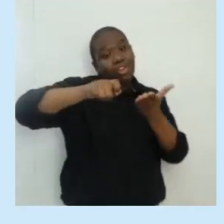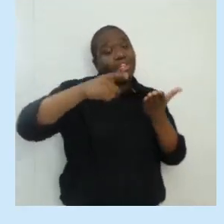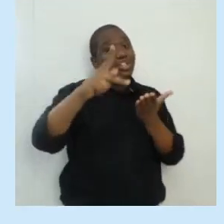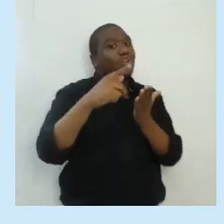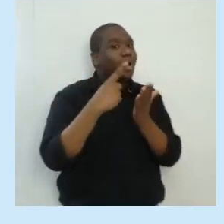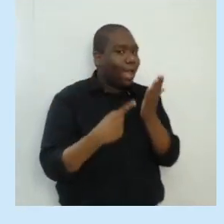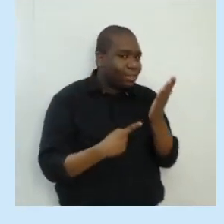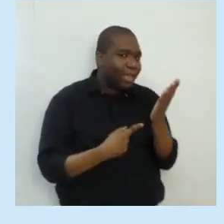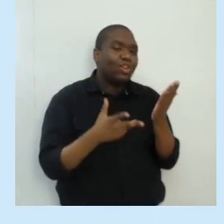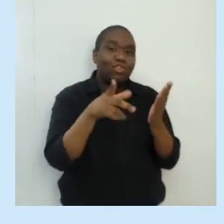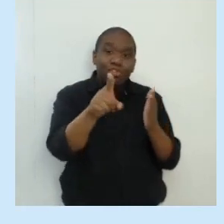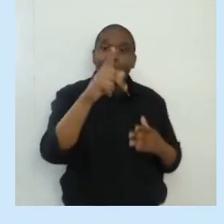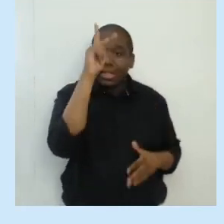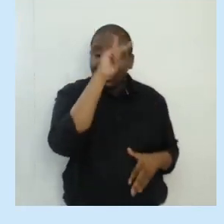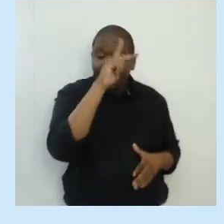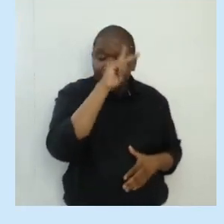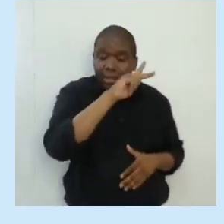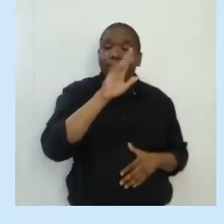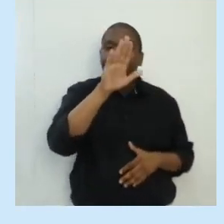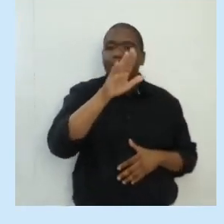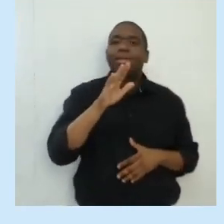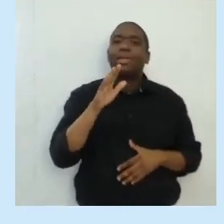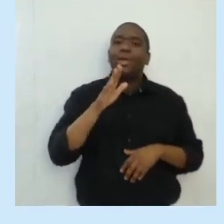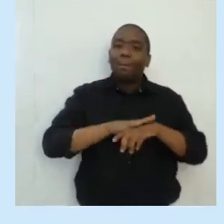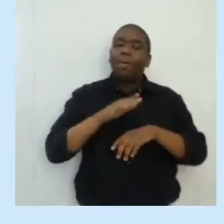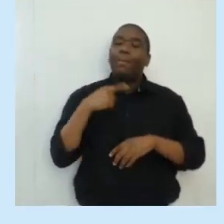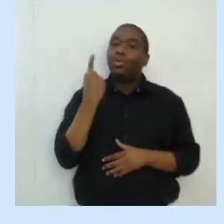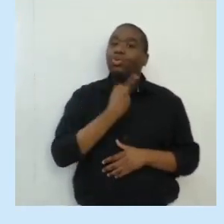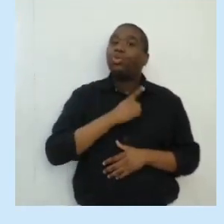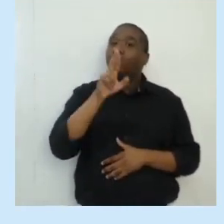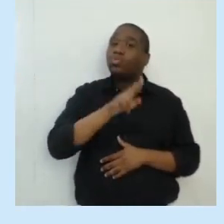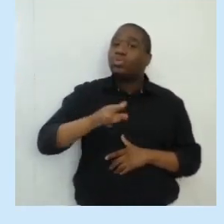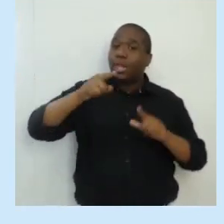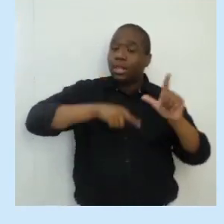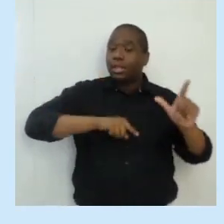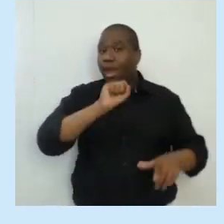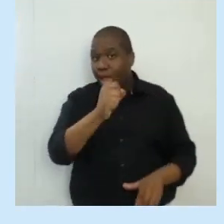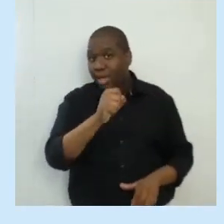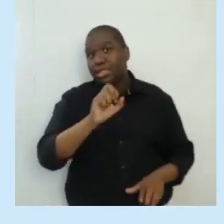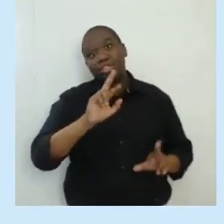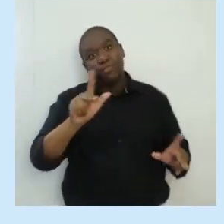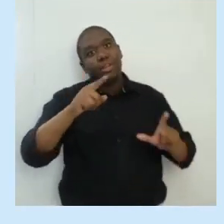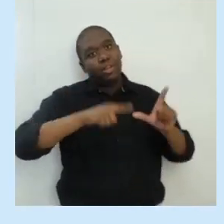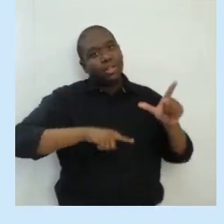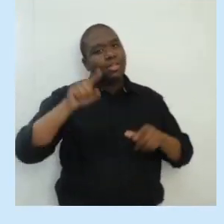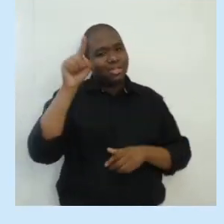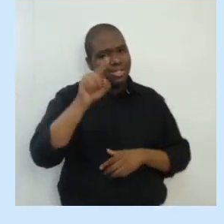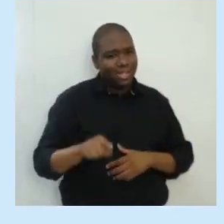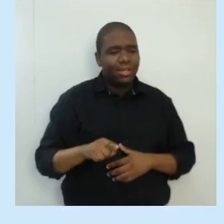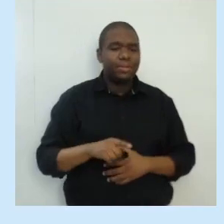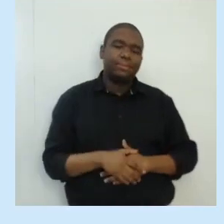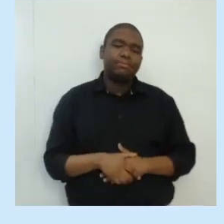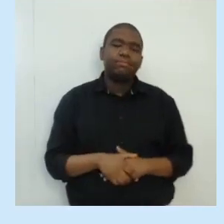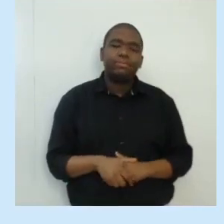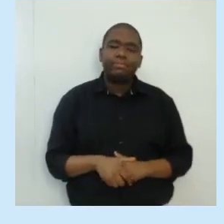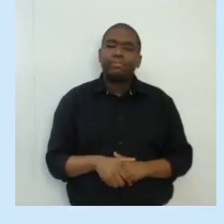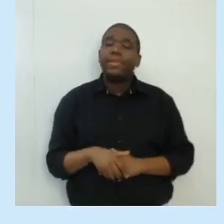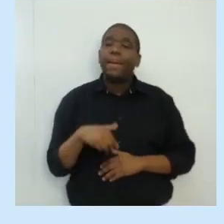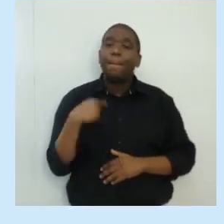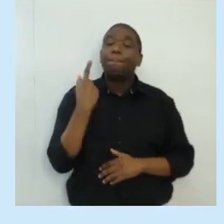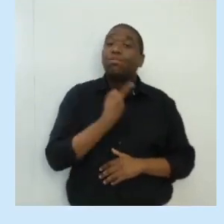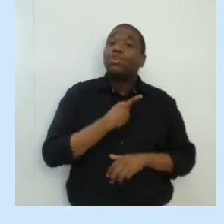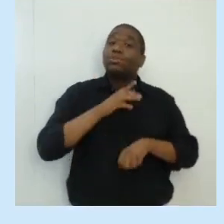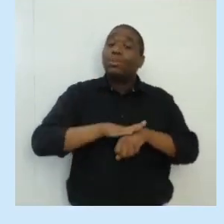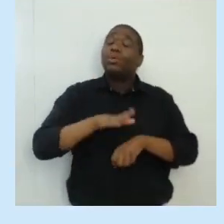vocês. E lembrem, quando se utiliza o S ao invés do Z. Mas vamos ver agora quando é que a gente utiliza o